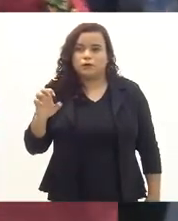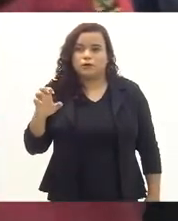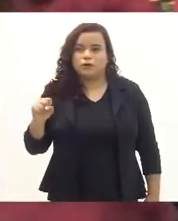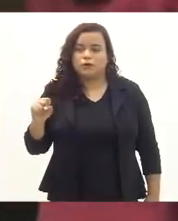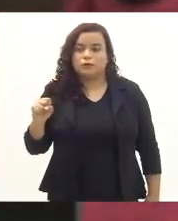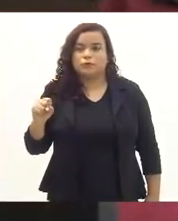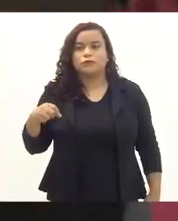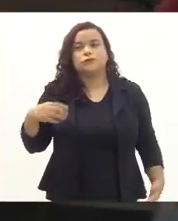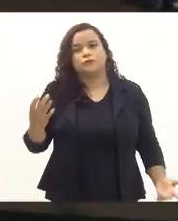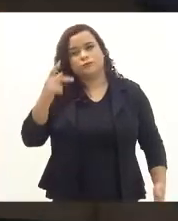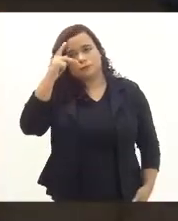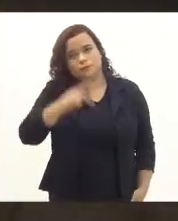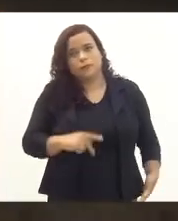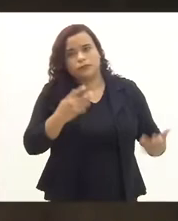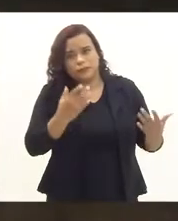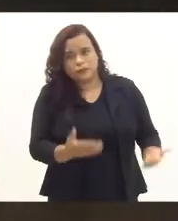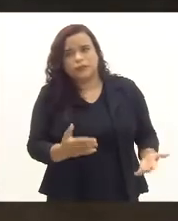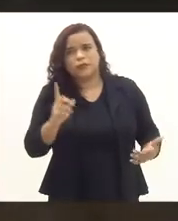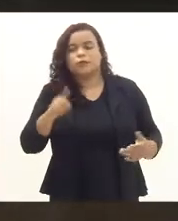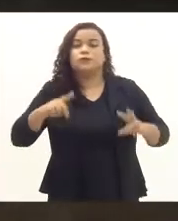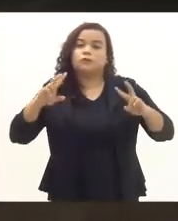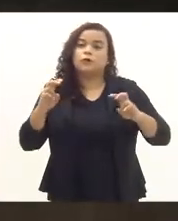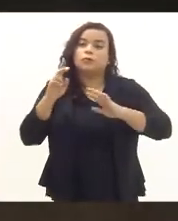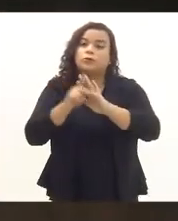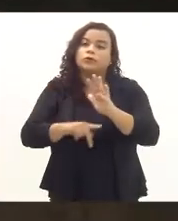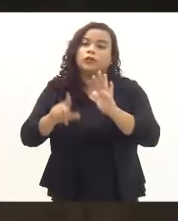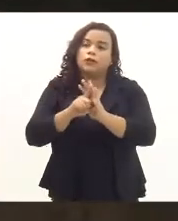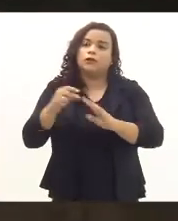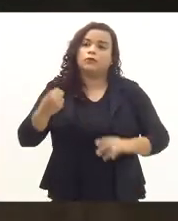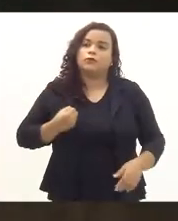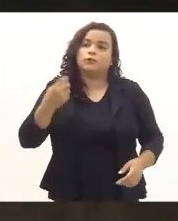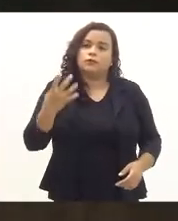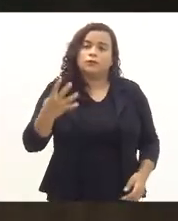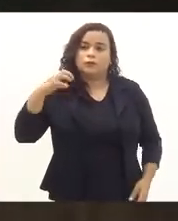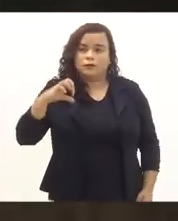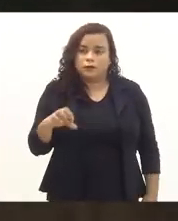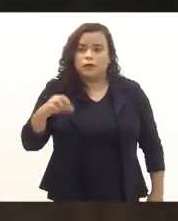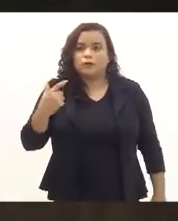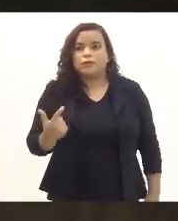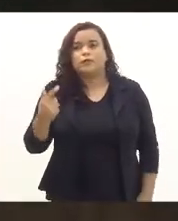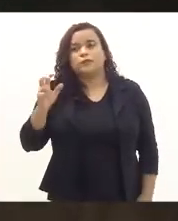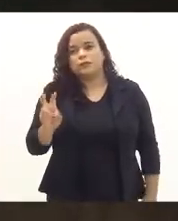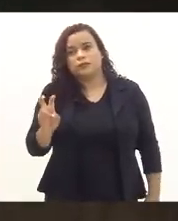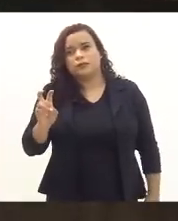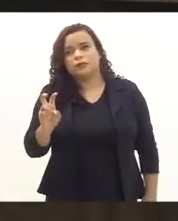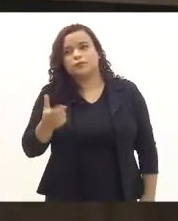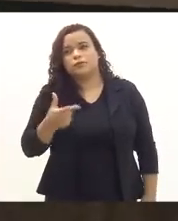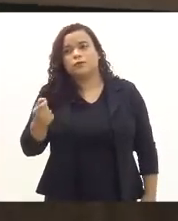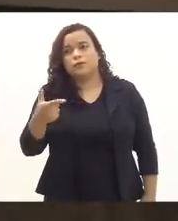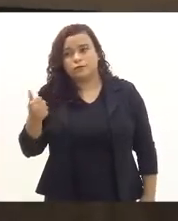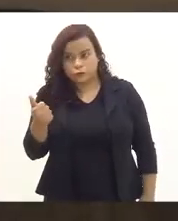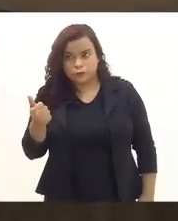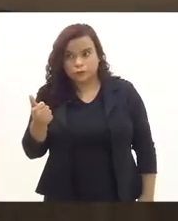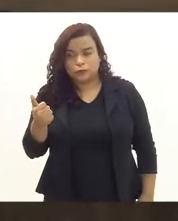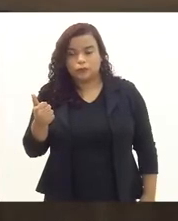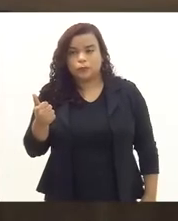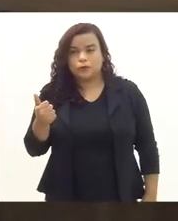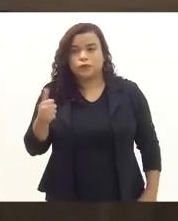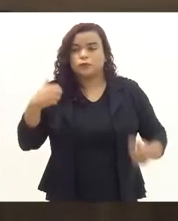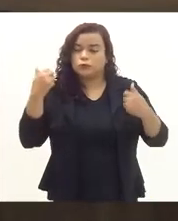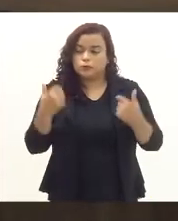seu presidente trata-se do projeto de lei nº 49/25 de 2021